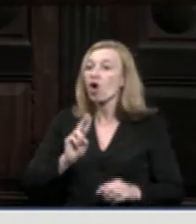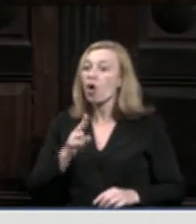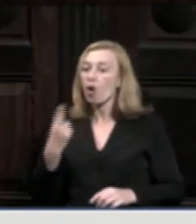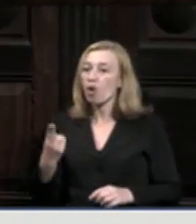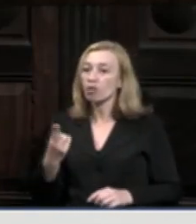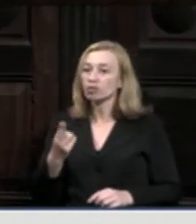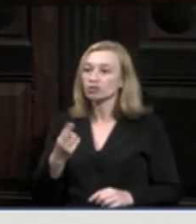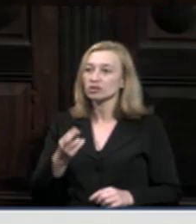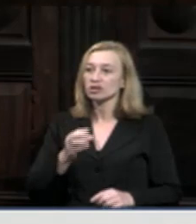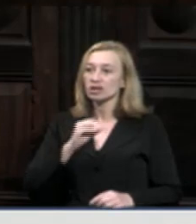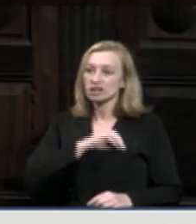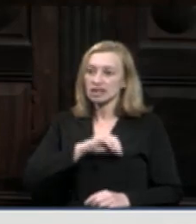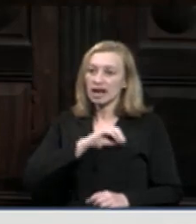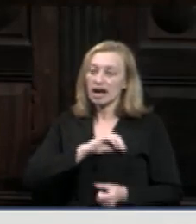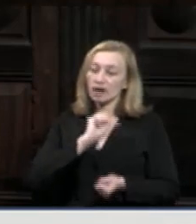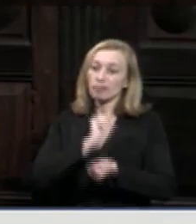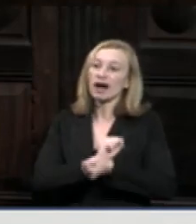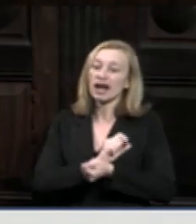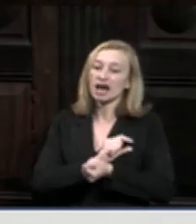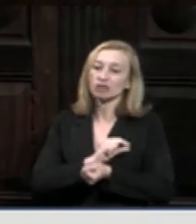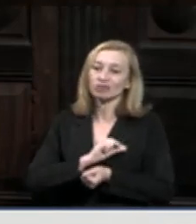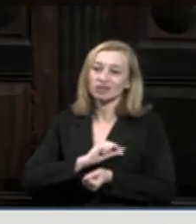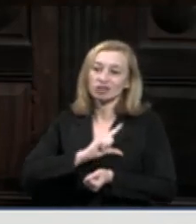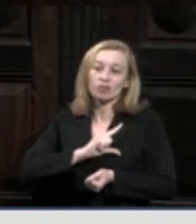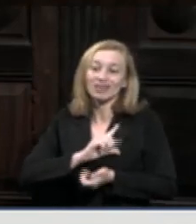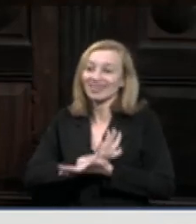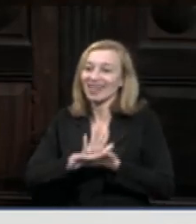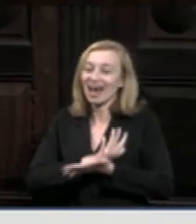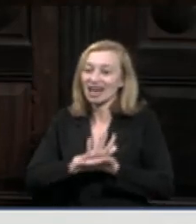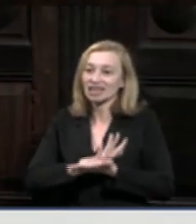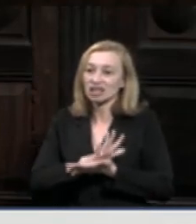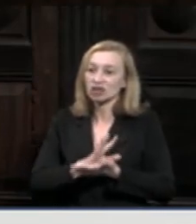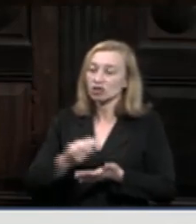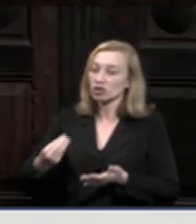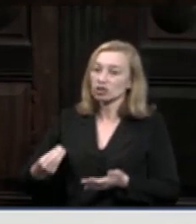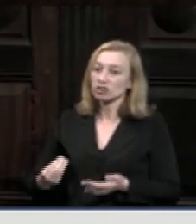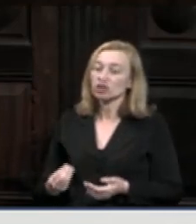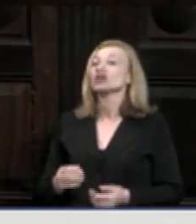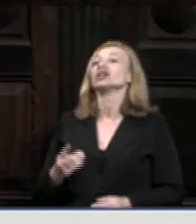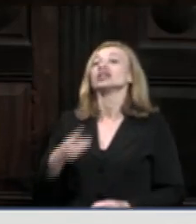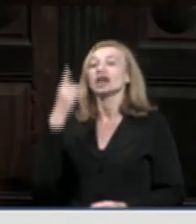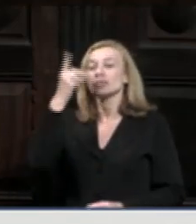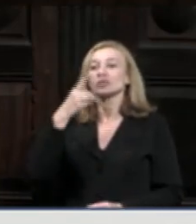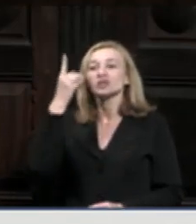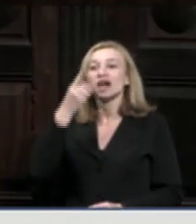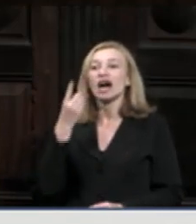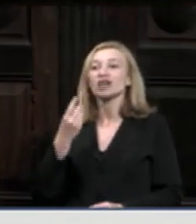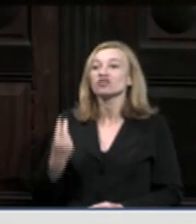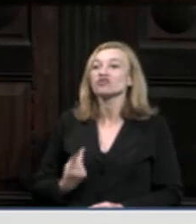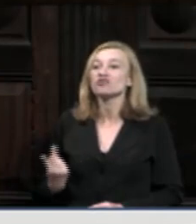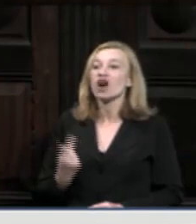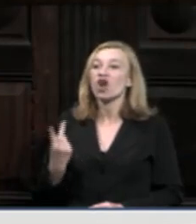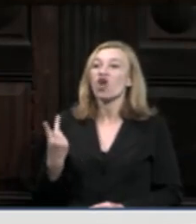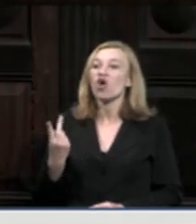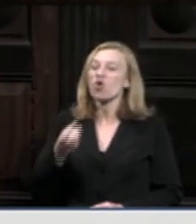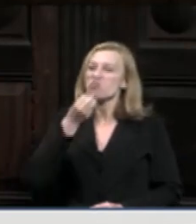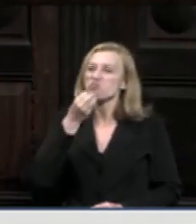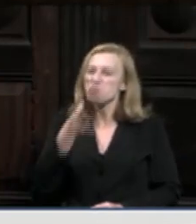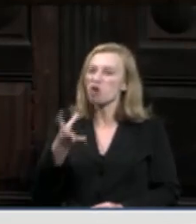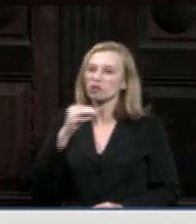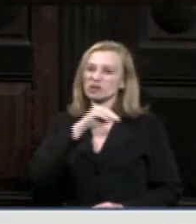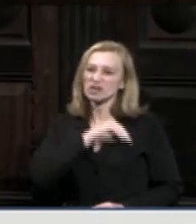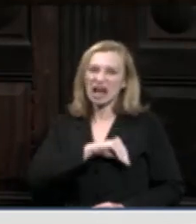anos, este daí, quando vê que aqui o deputado ganha um bom